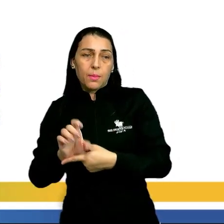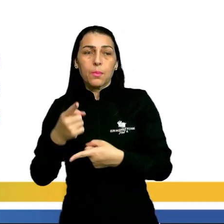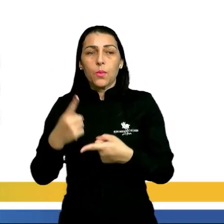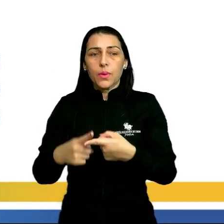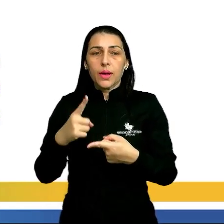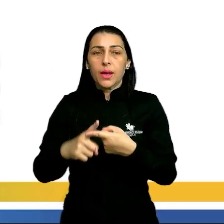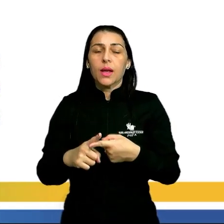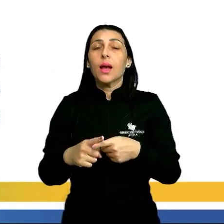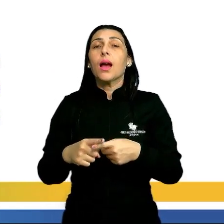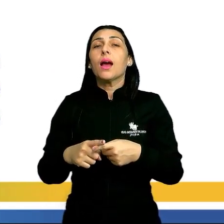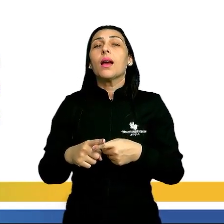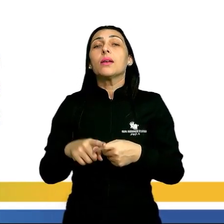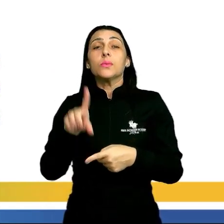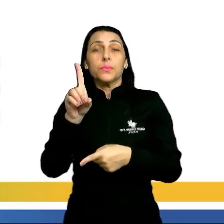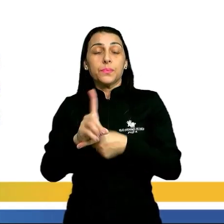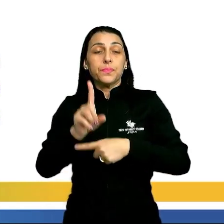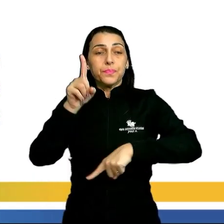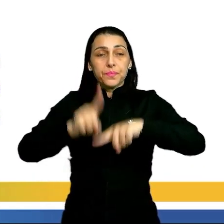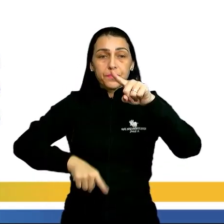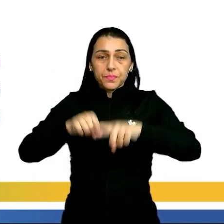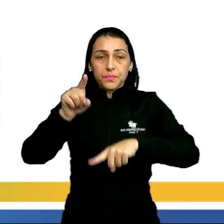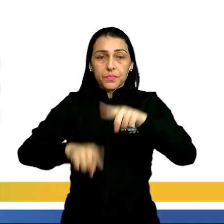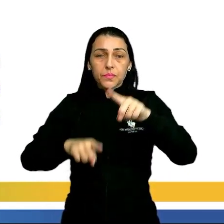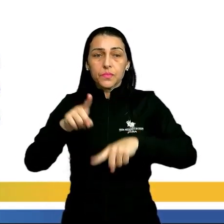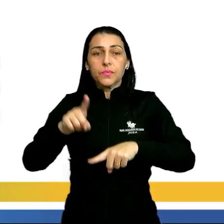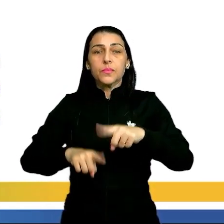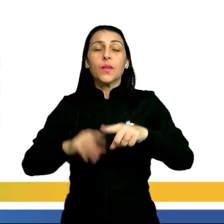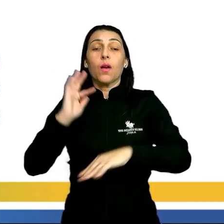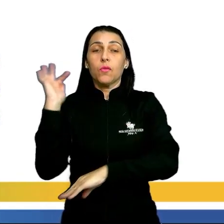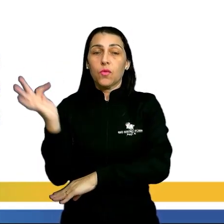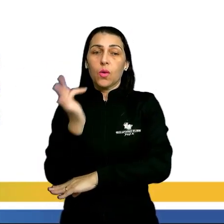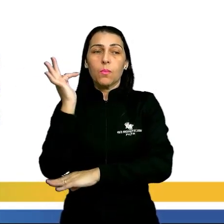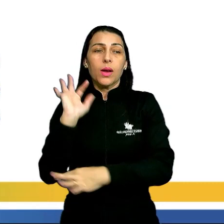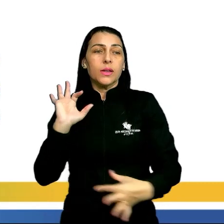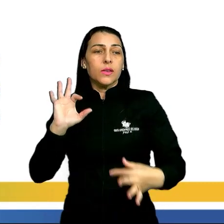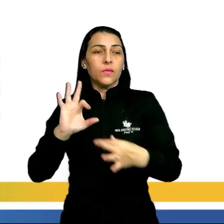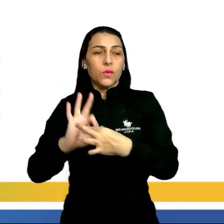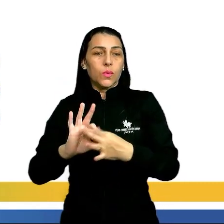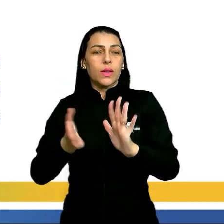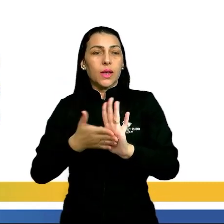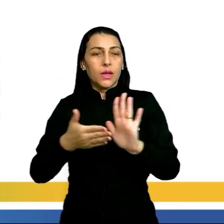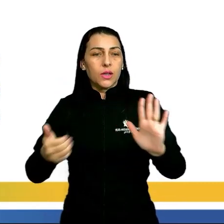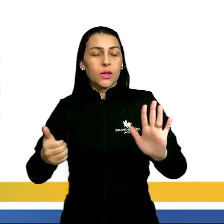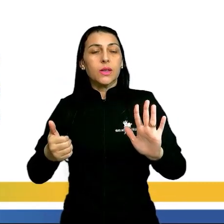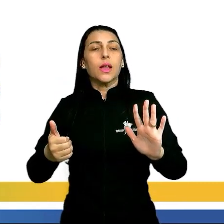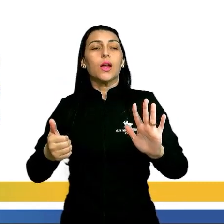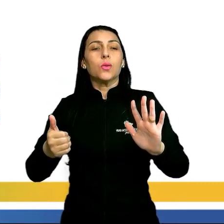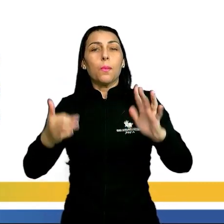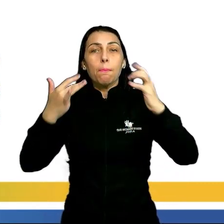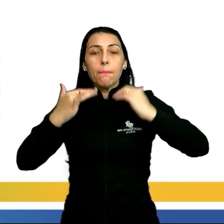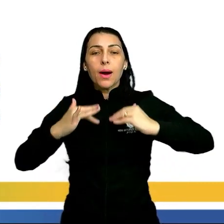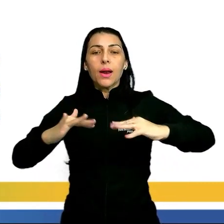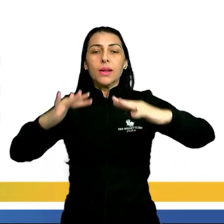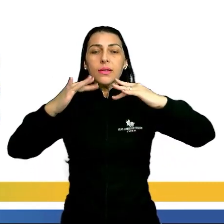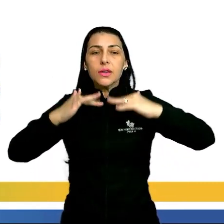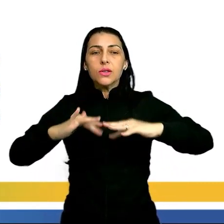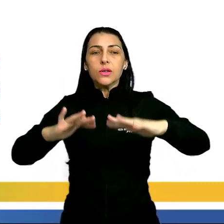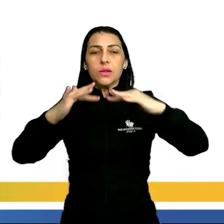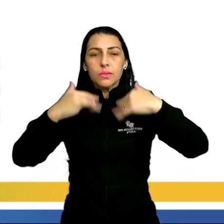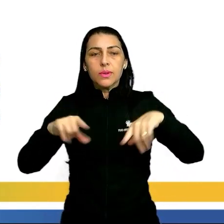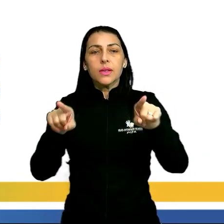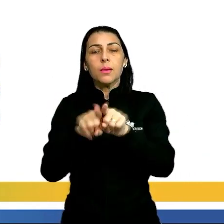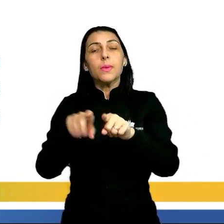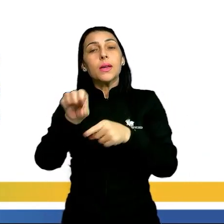E. Letra D. A manutenção dos elementos formais vinculados à estética do parnasianismo